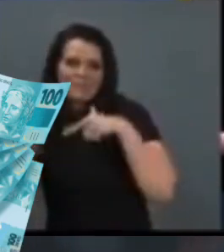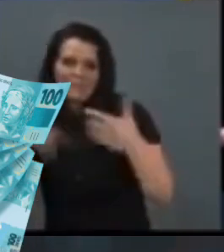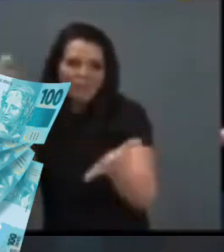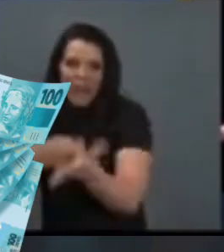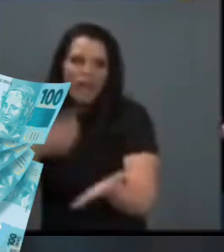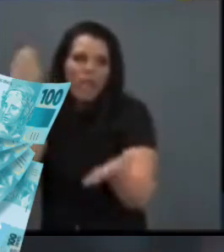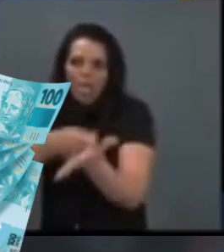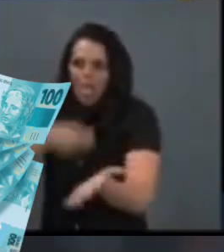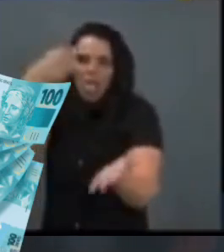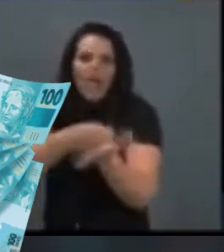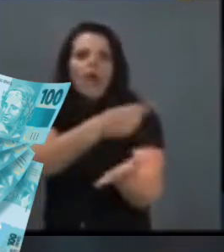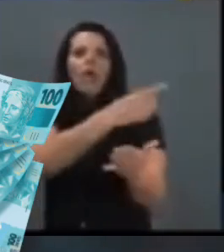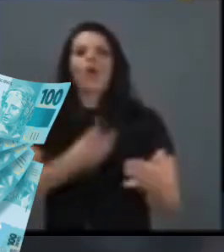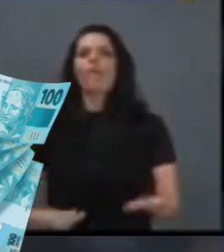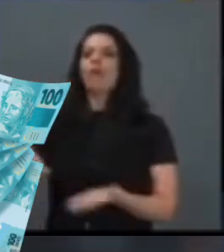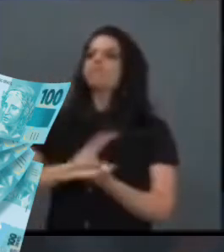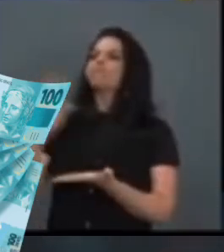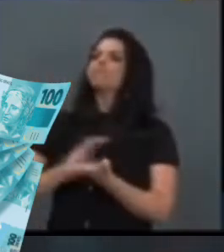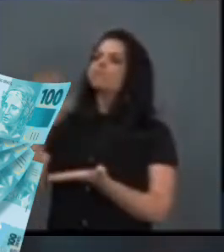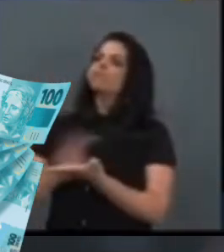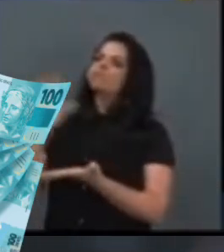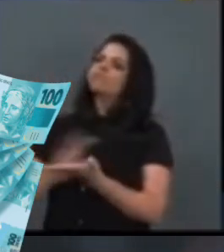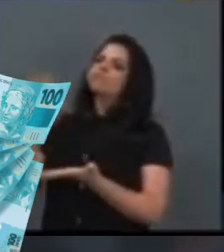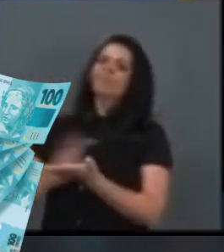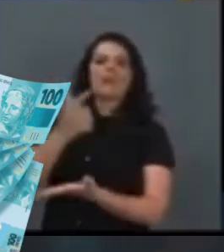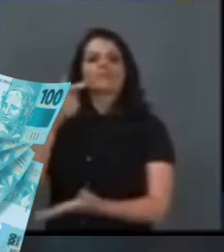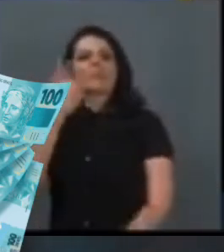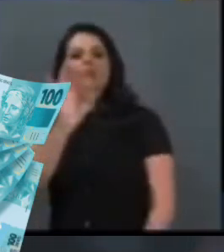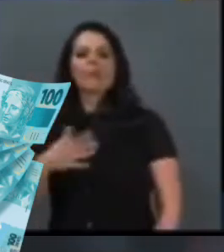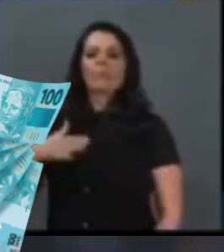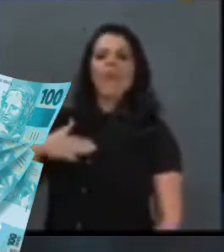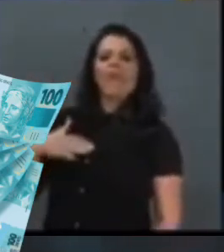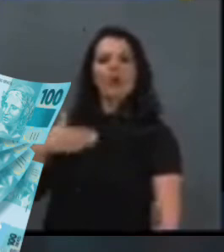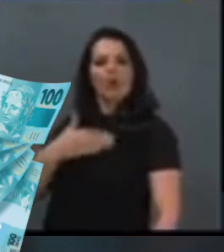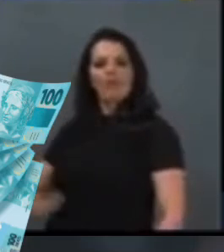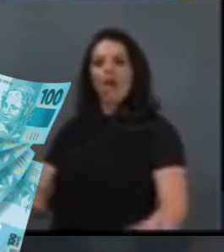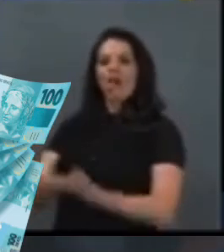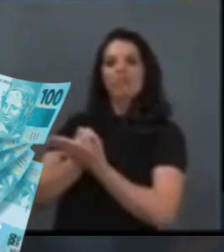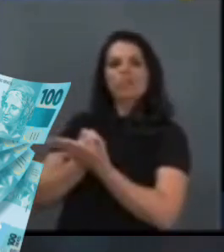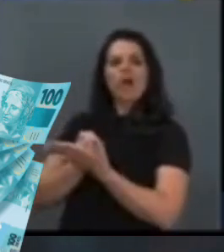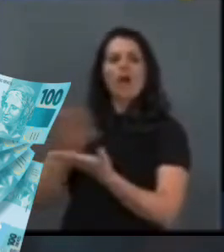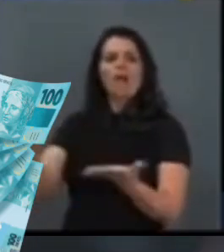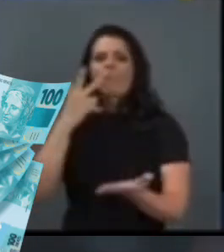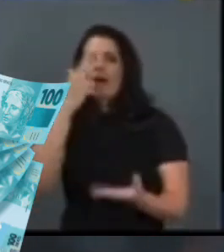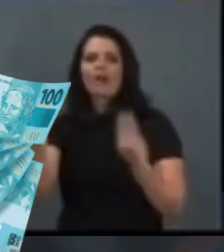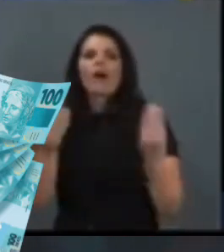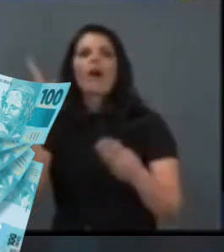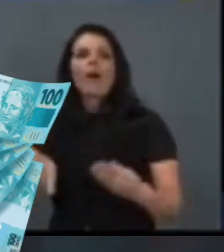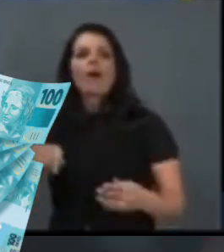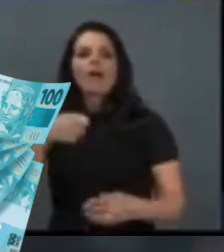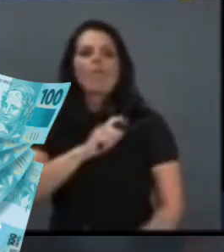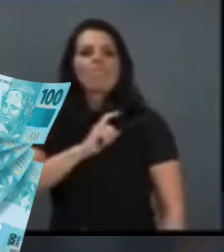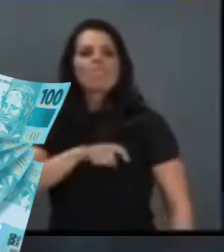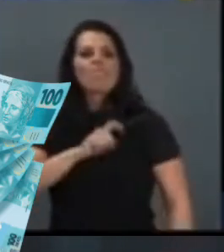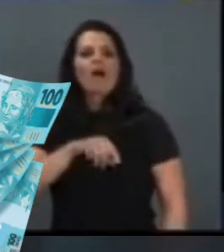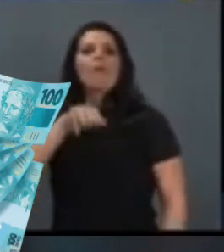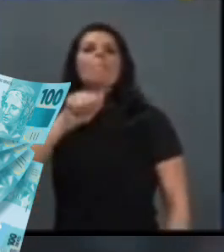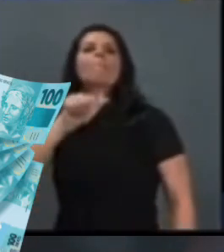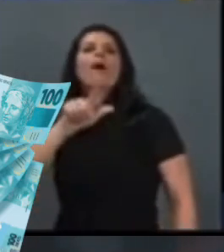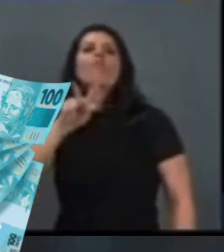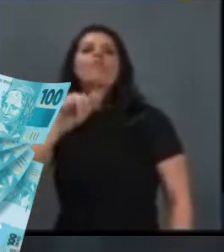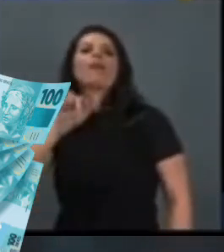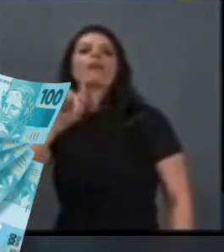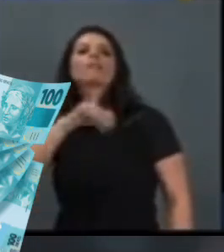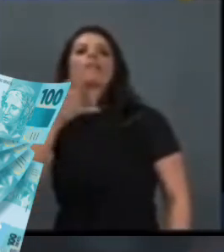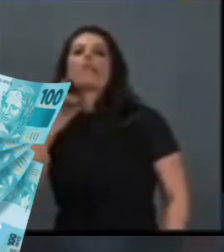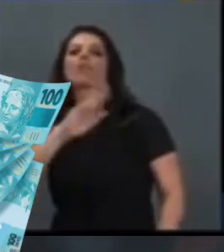maravilhoso. O cara vai lá, rala. Ô, me dá 27% aí, é meu, agora é meu. O Estado malvadão, eu coloquei o apelido do Estado, foi isso, malvadão, porque ele é malvadão. Ele não